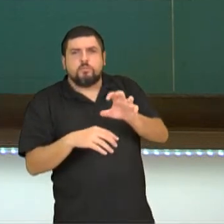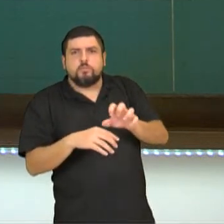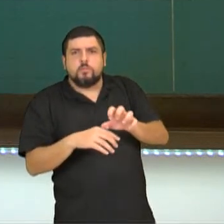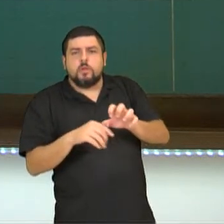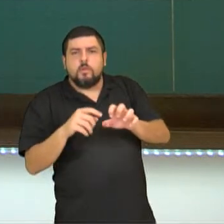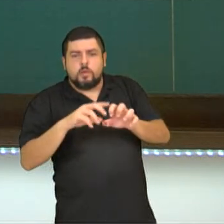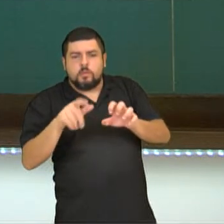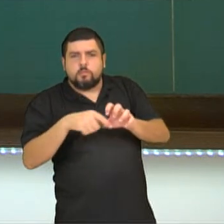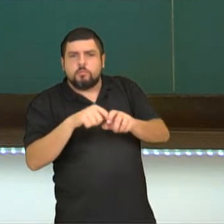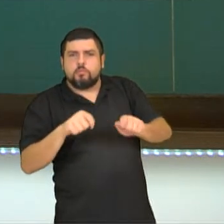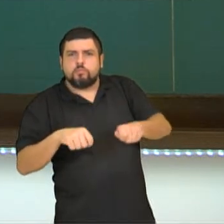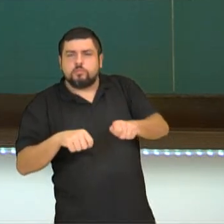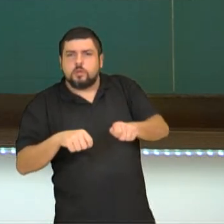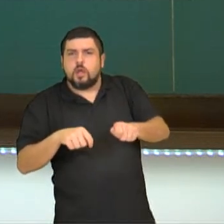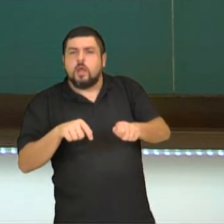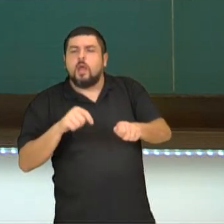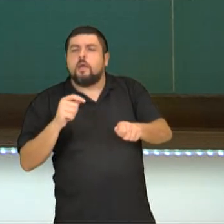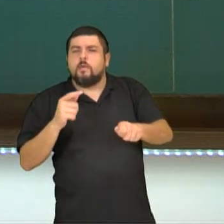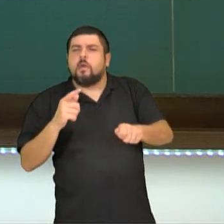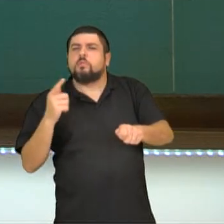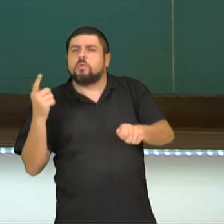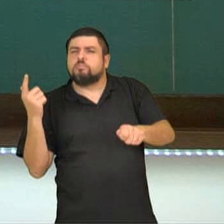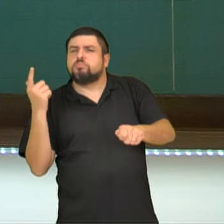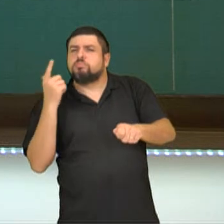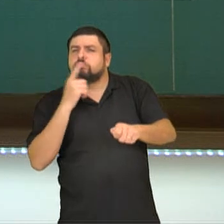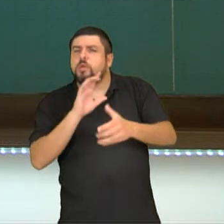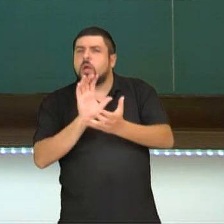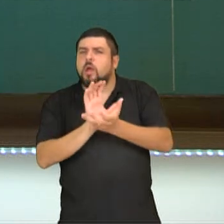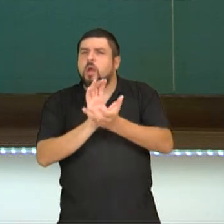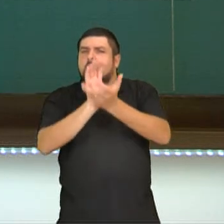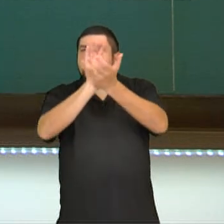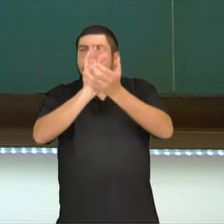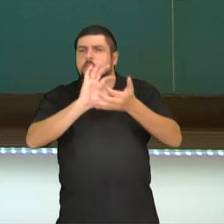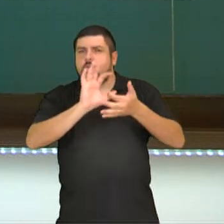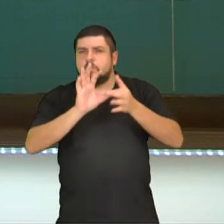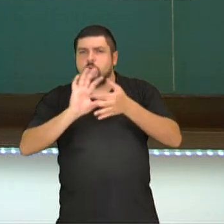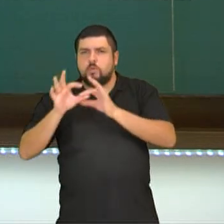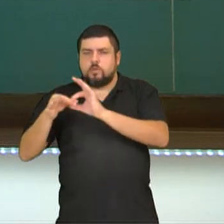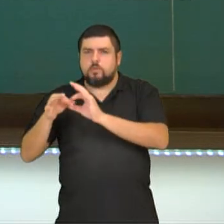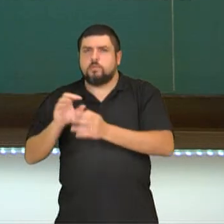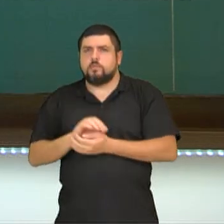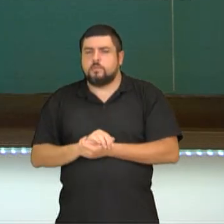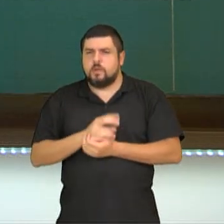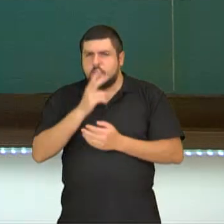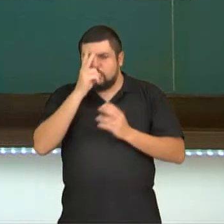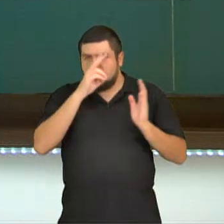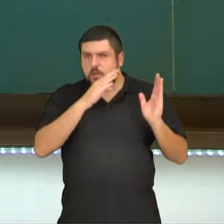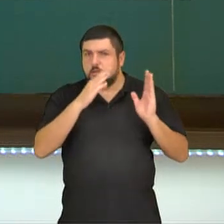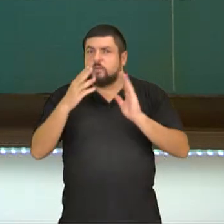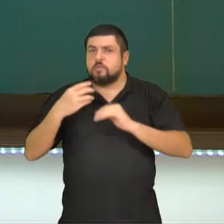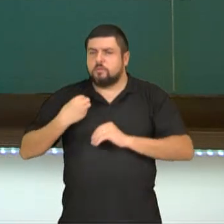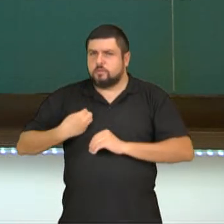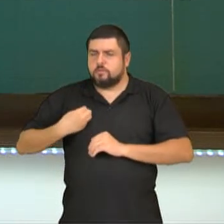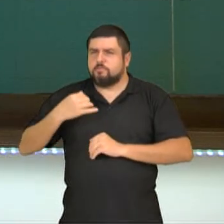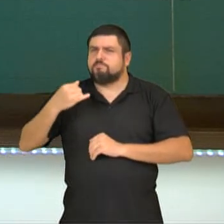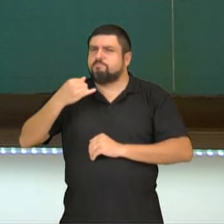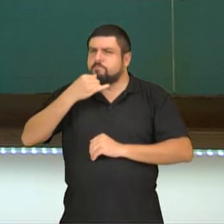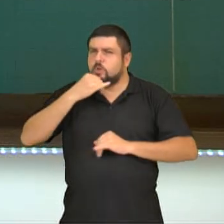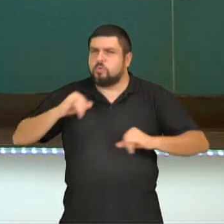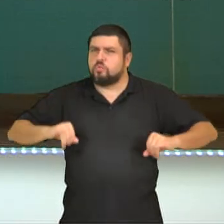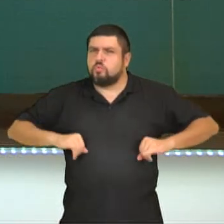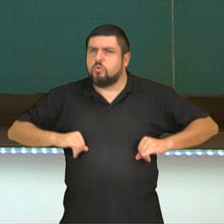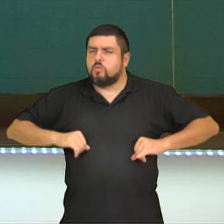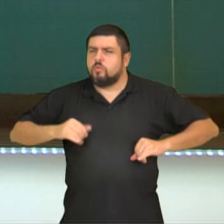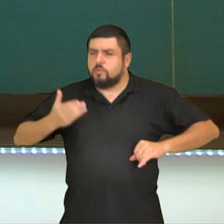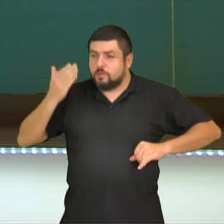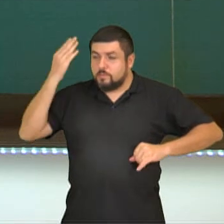campeã olímpica. A história dela é sensacional, ela quase morreu, poucas chances de vida, conseguiu